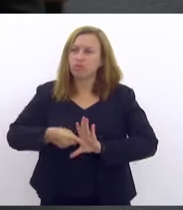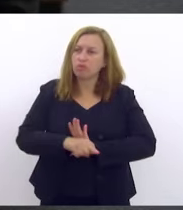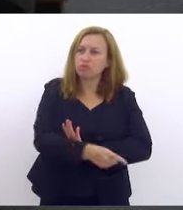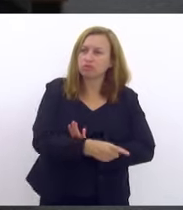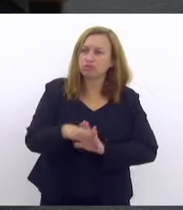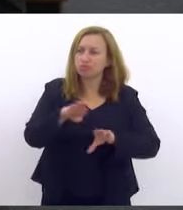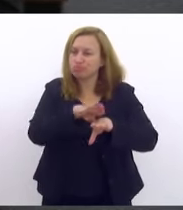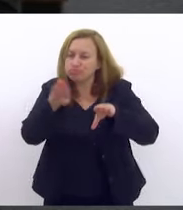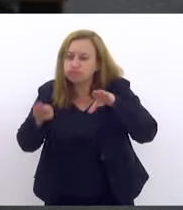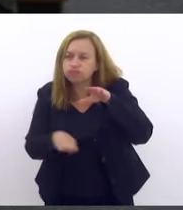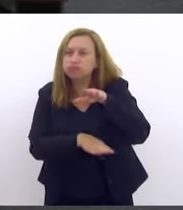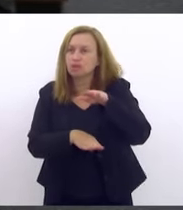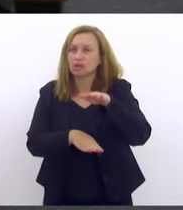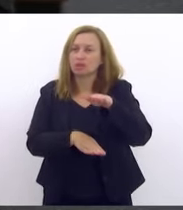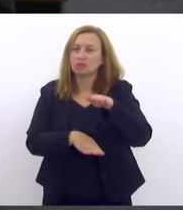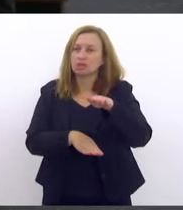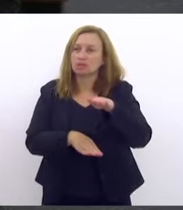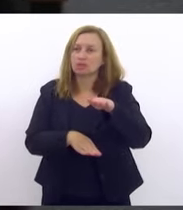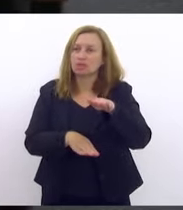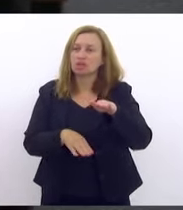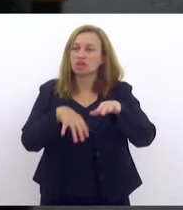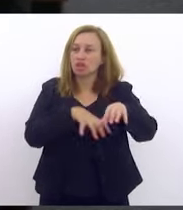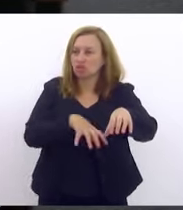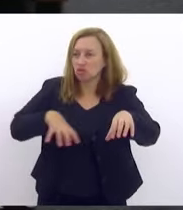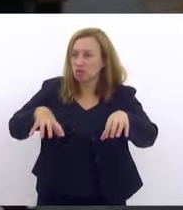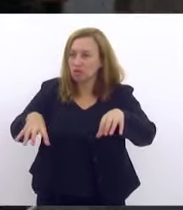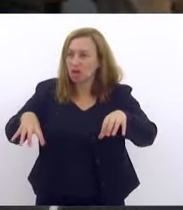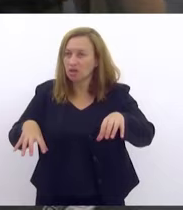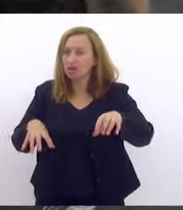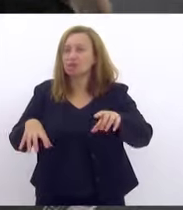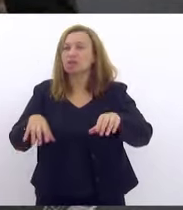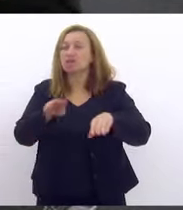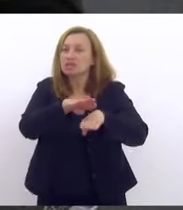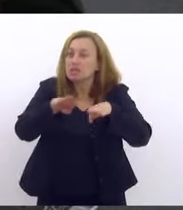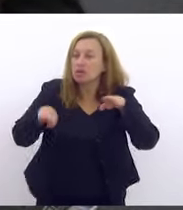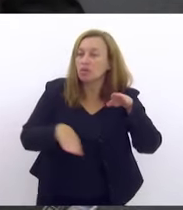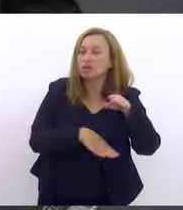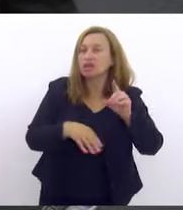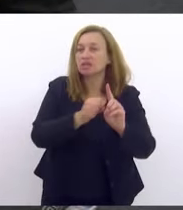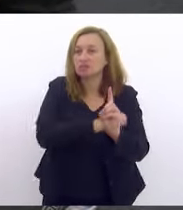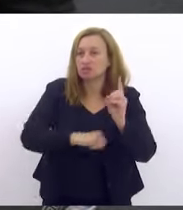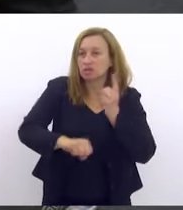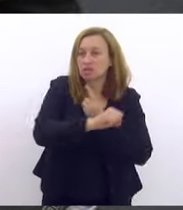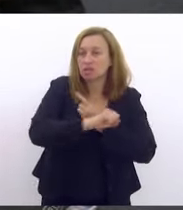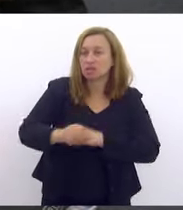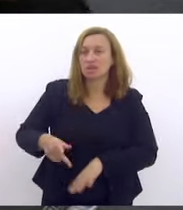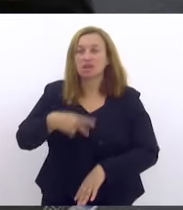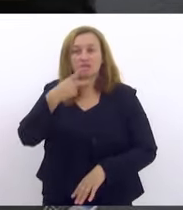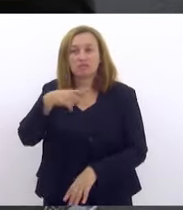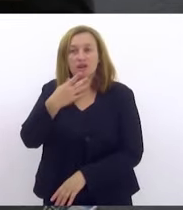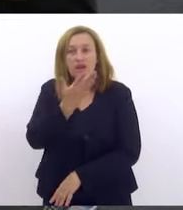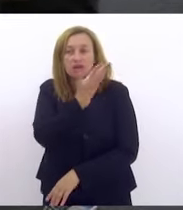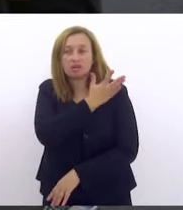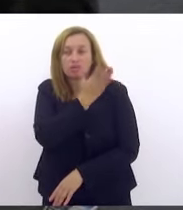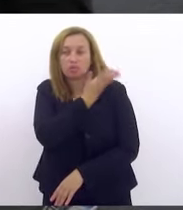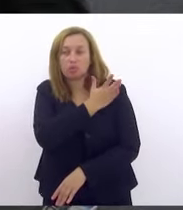das desigualdades, desigualdades regionais, desigualdades sociais e discursos e práticas